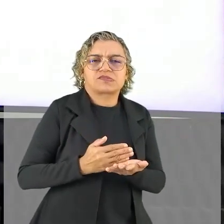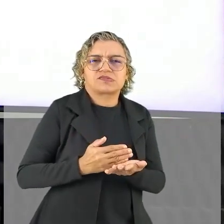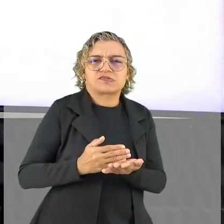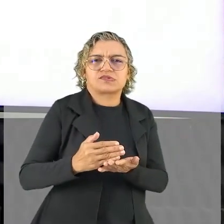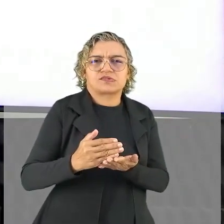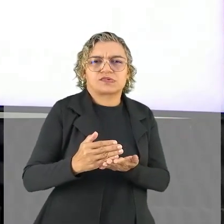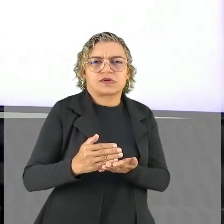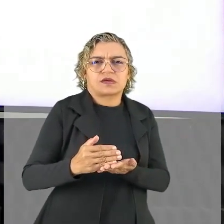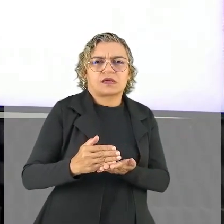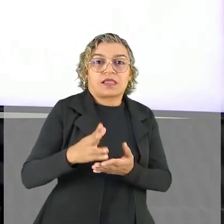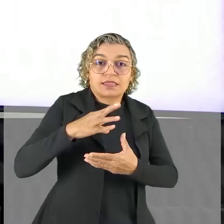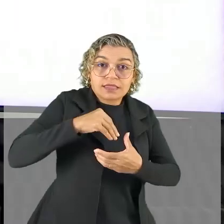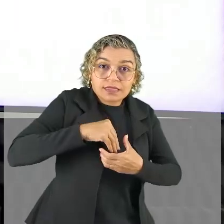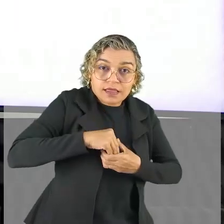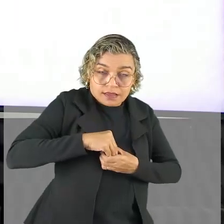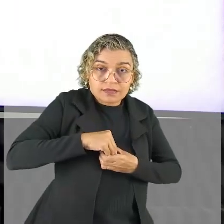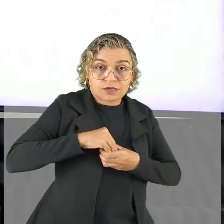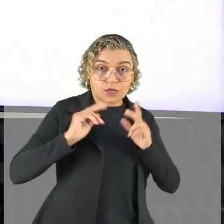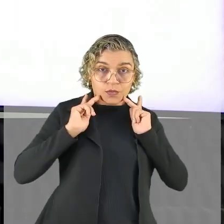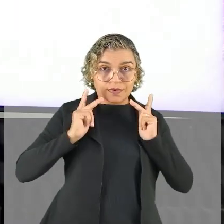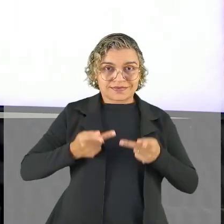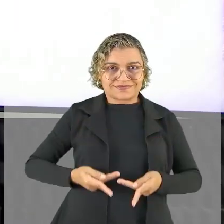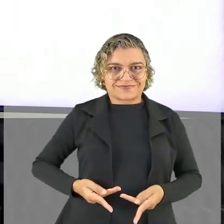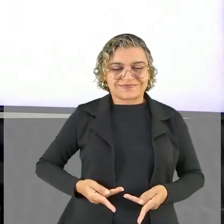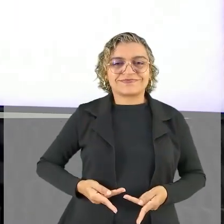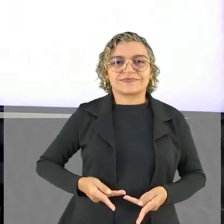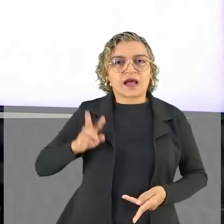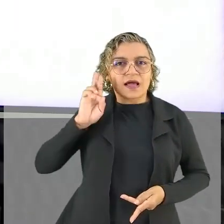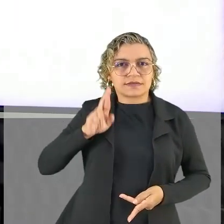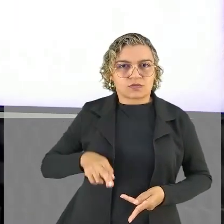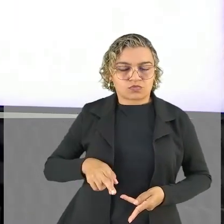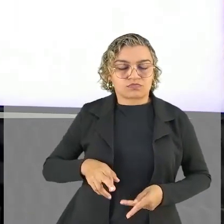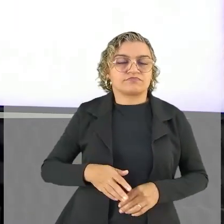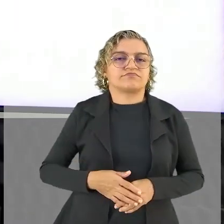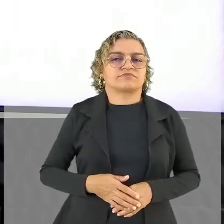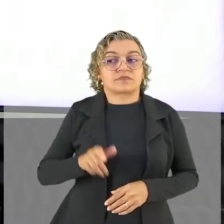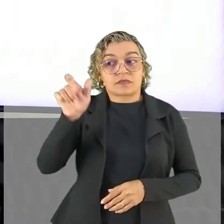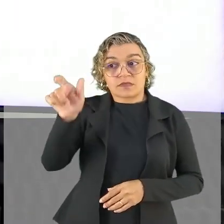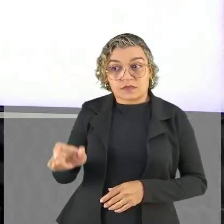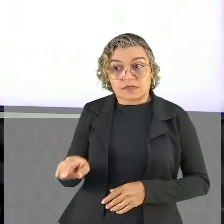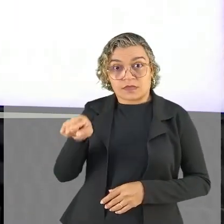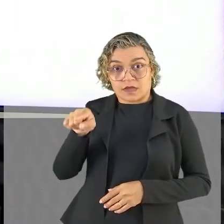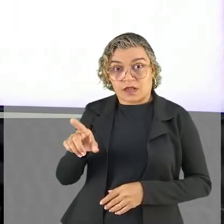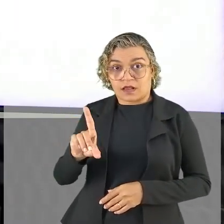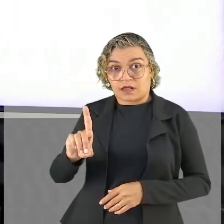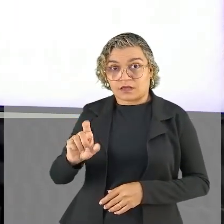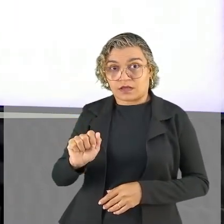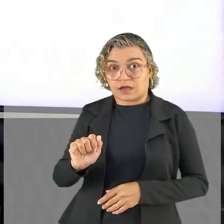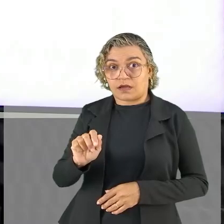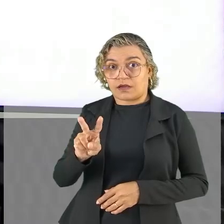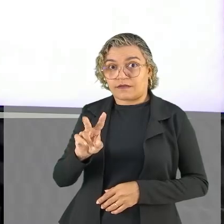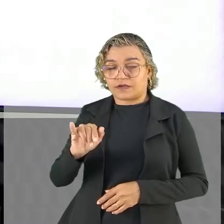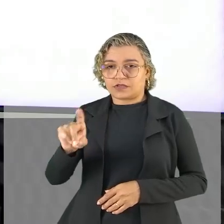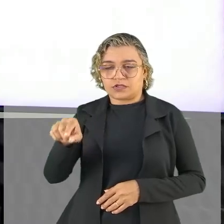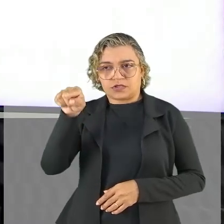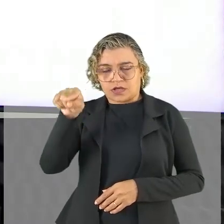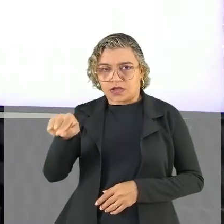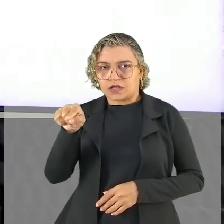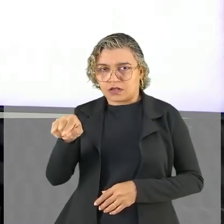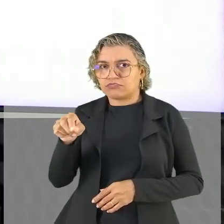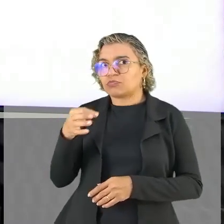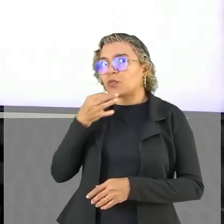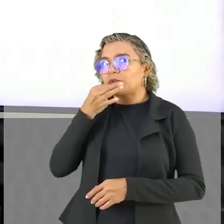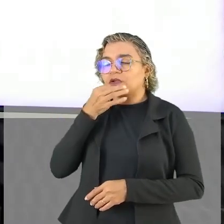na razão humana, né? Por outro lado, o David Hume, né, e os empiristas, né? Então,